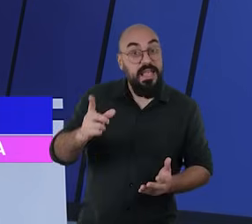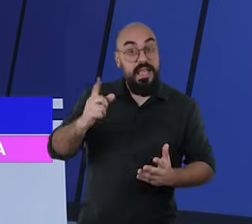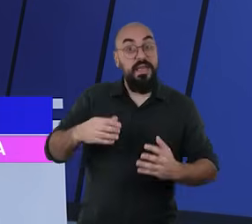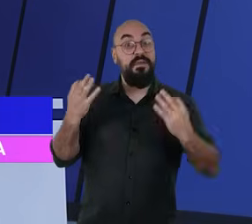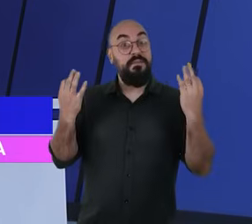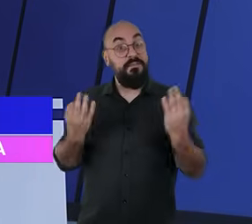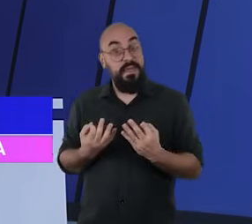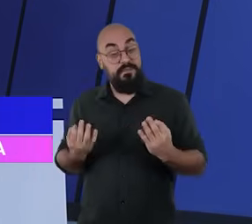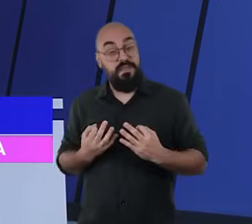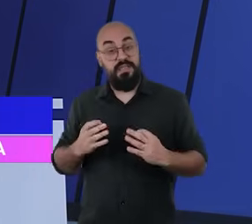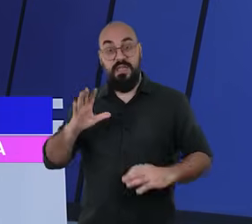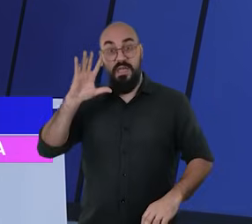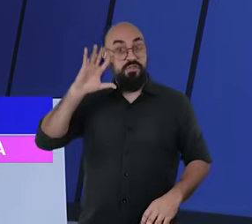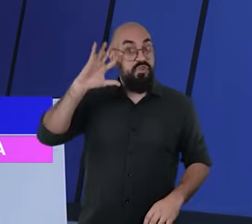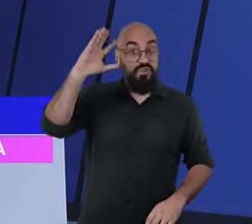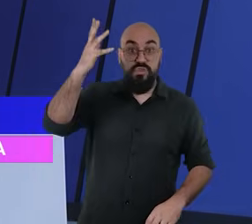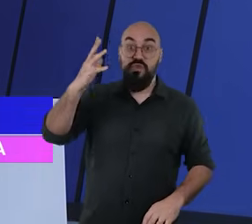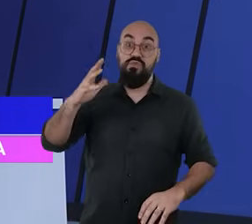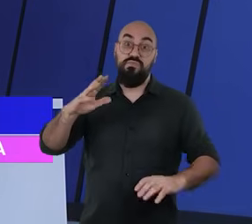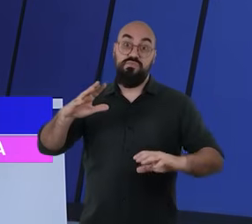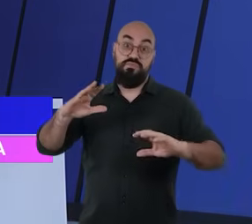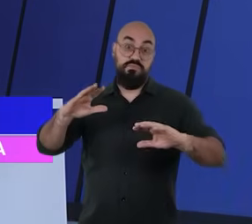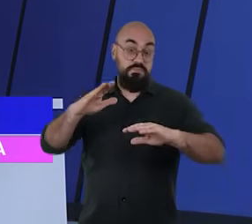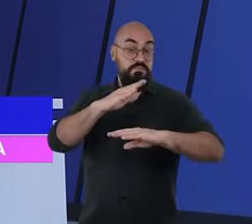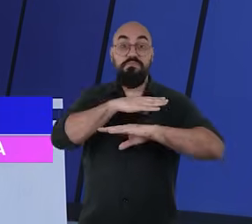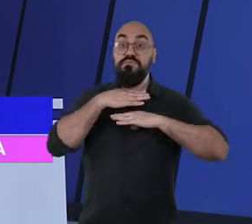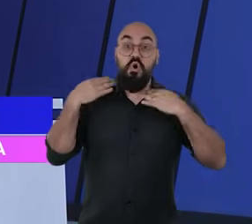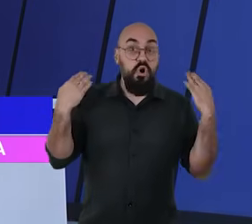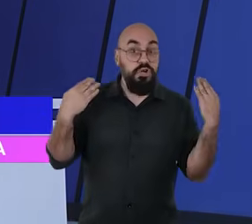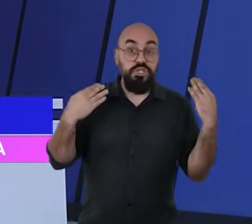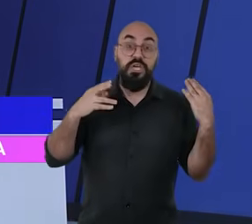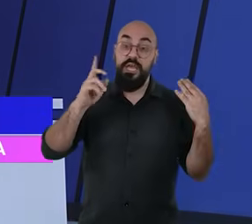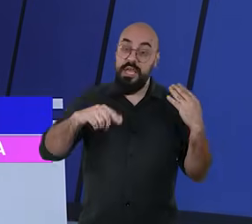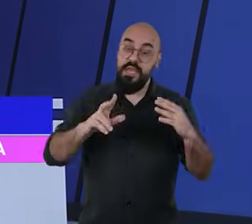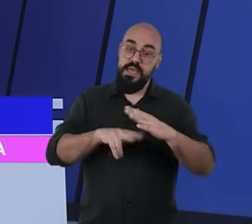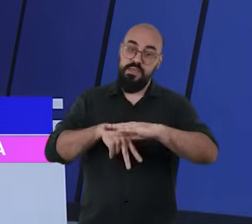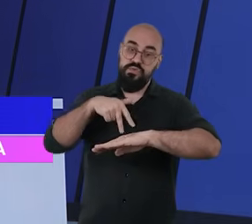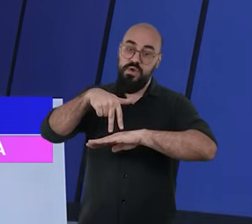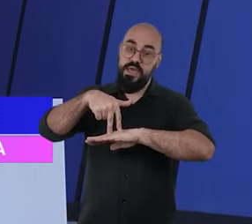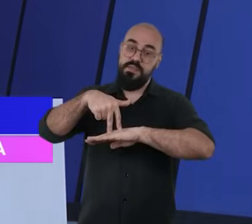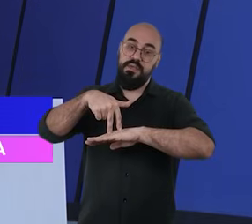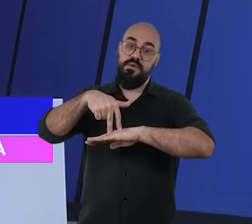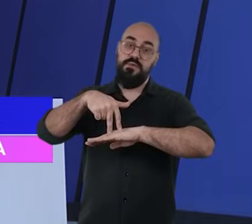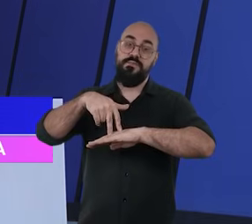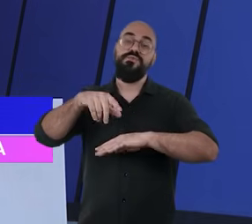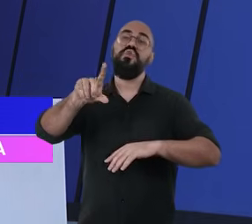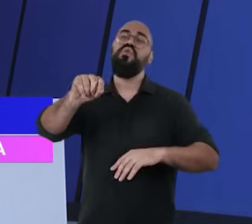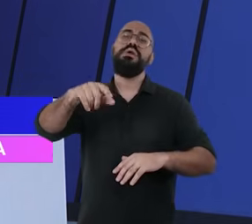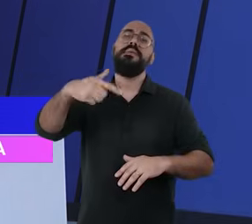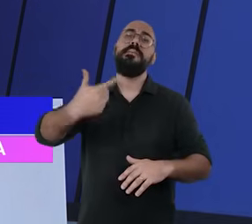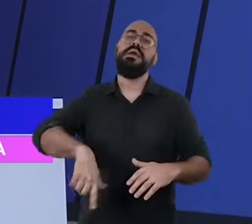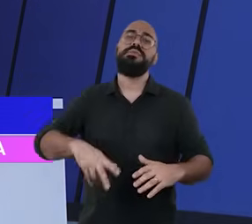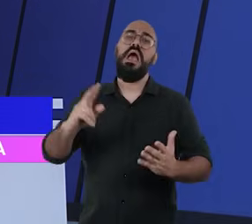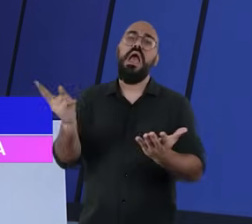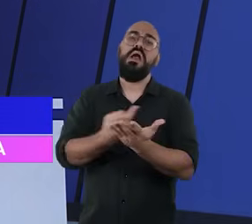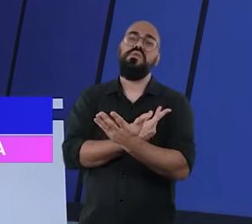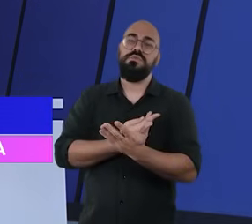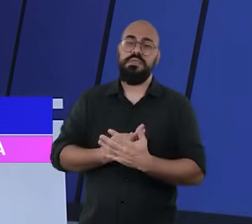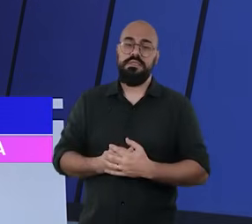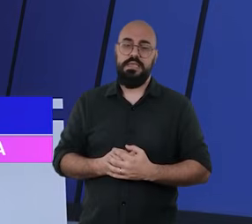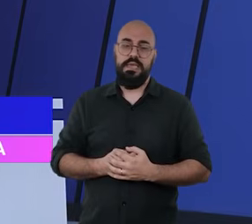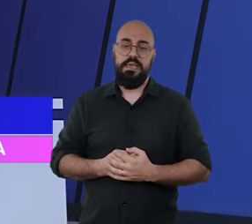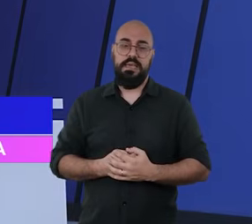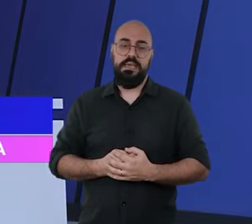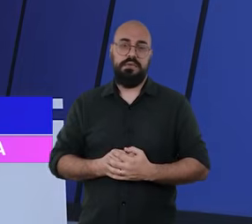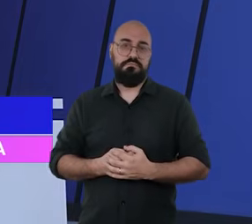da morte é a ressurreição. E o que é que mais vai acontecer antes da